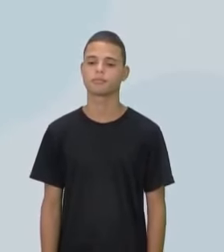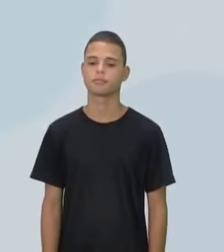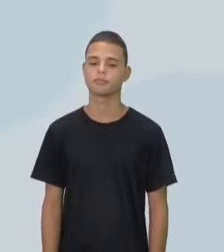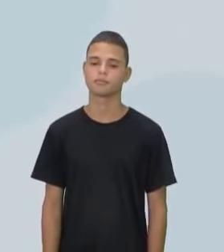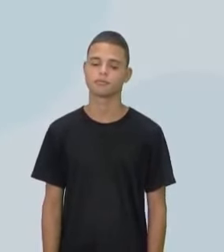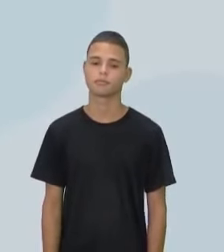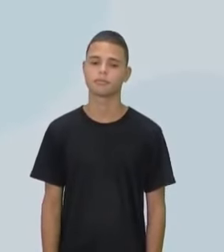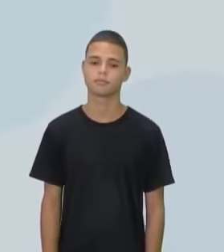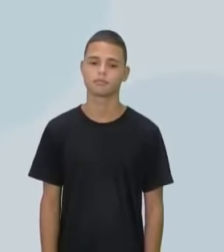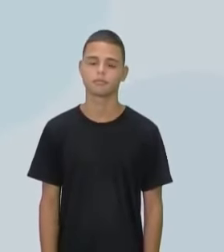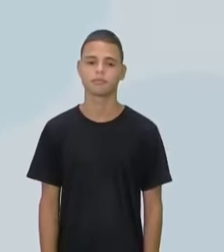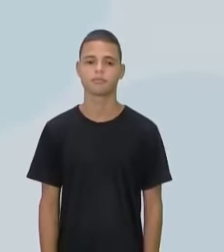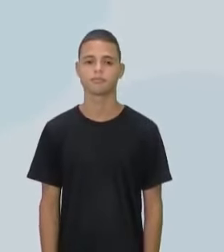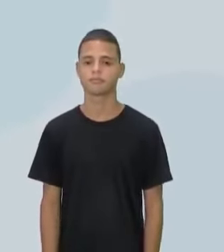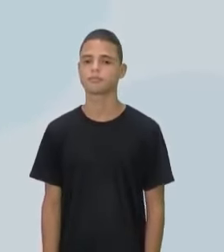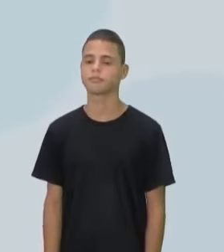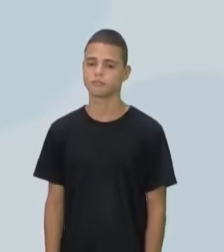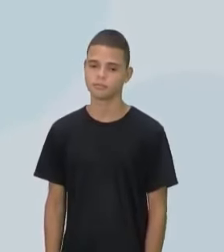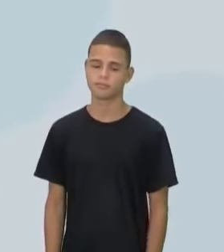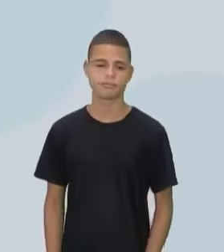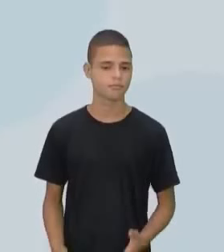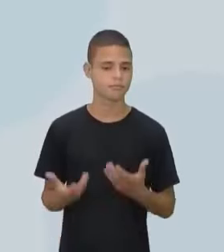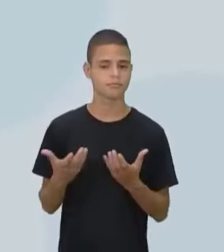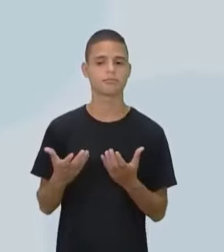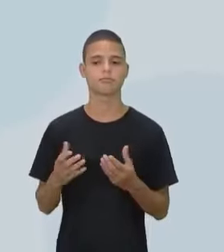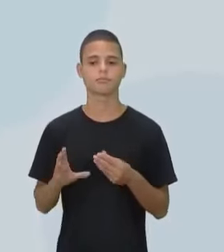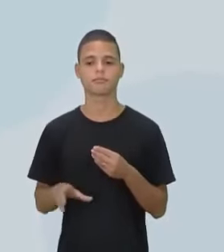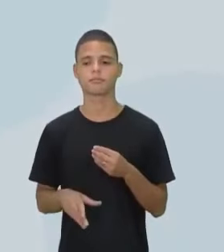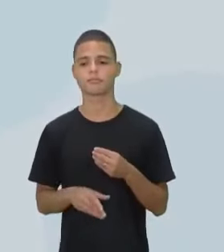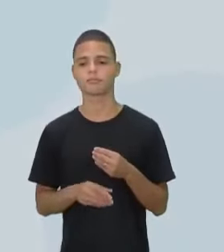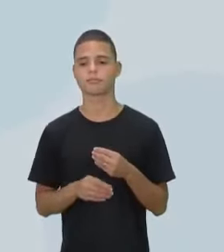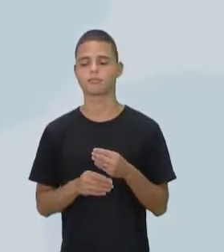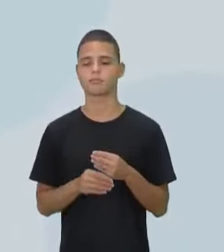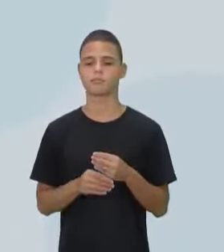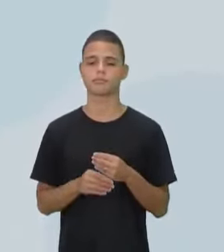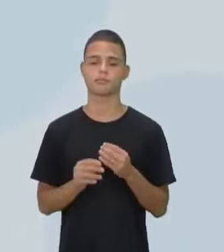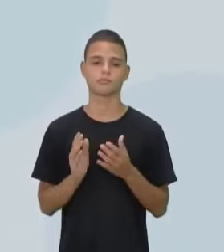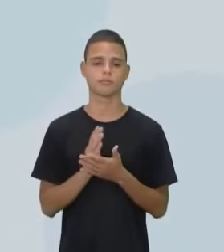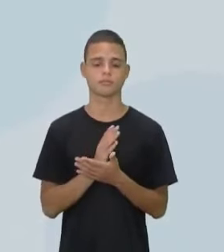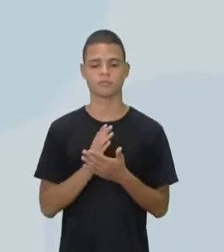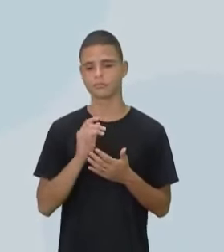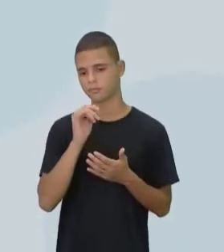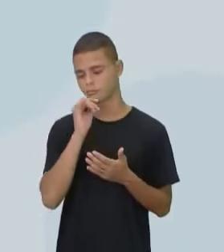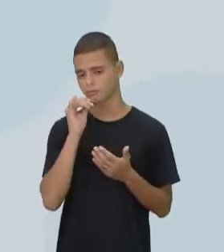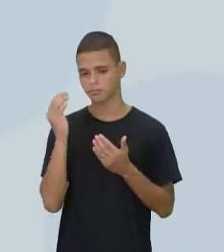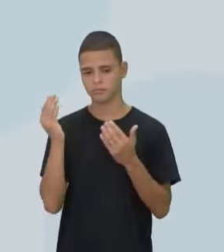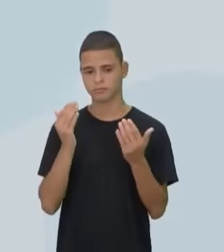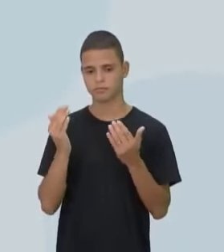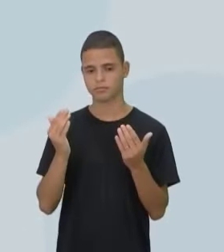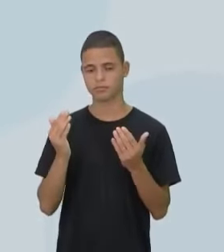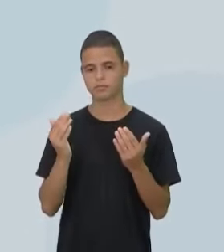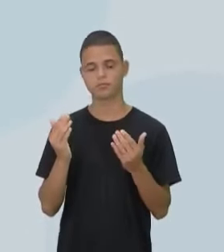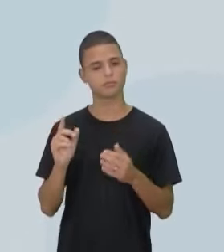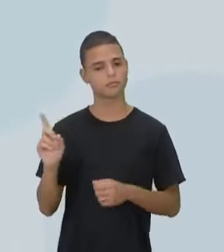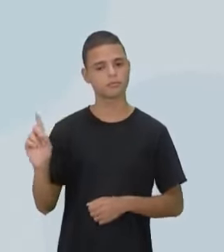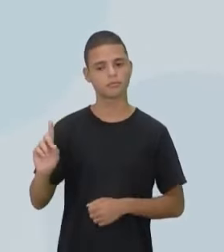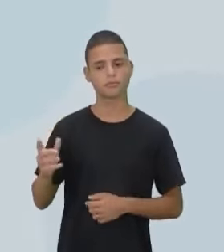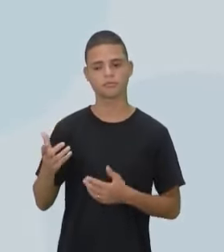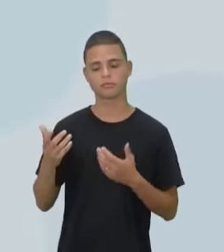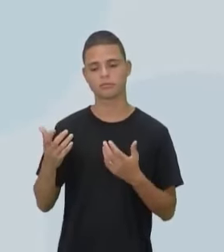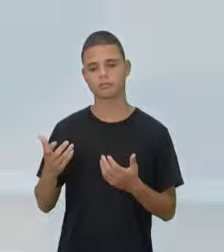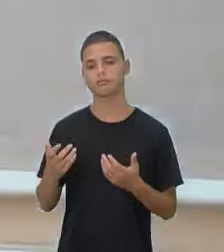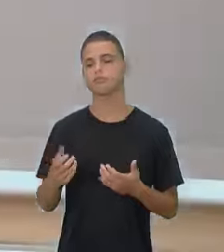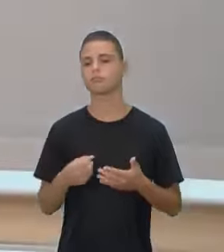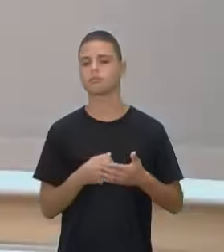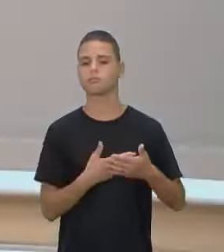moda também, né? Bom, você quer falar um pouquinho antes da gente dar alguns exemplos de medidas estruturais? Eu só quero dizer